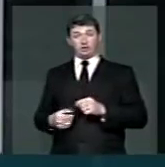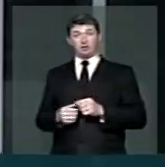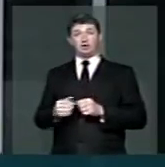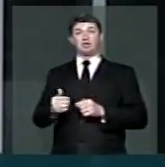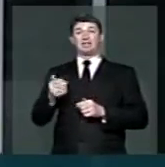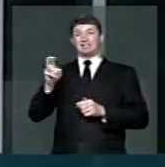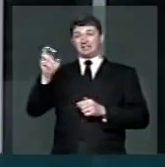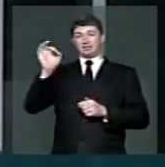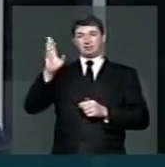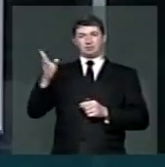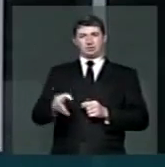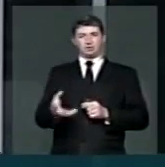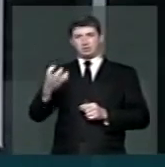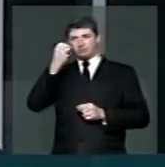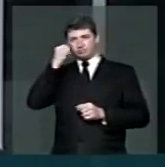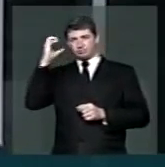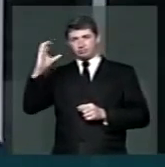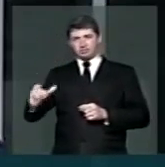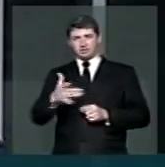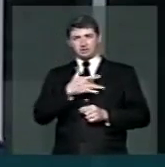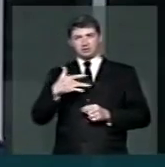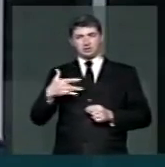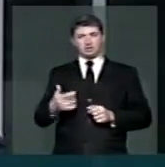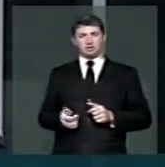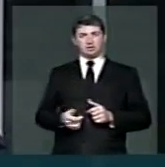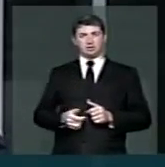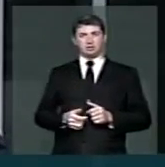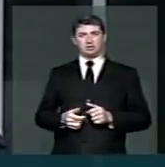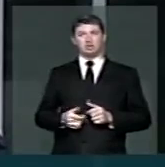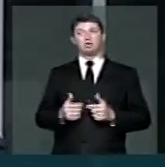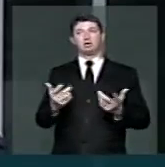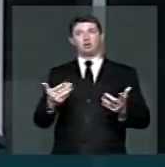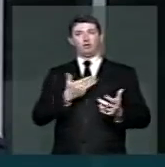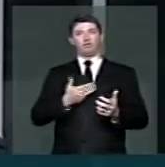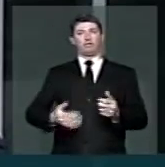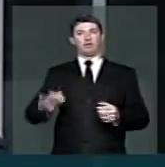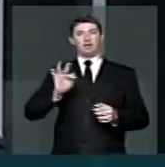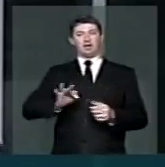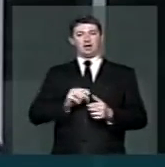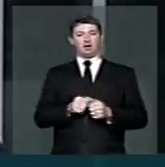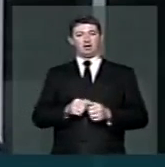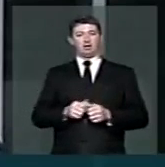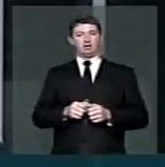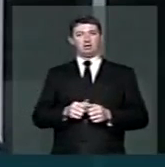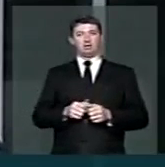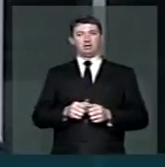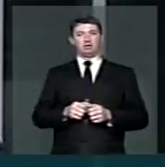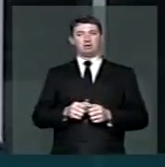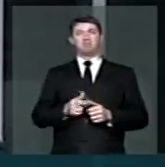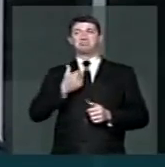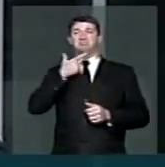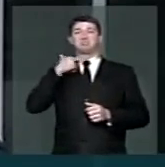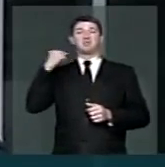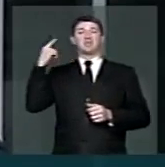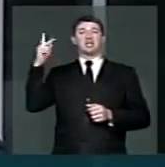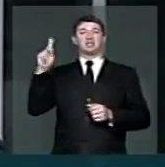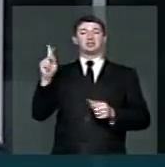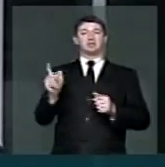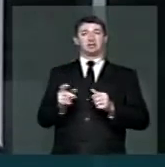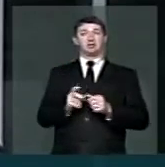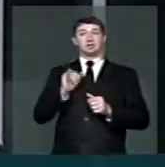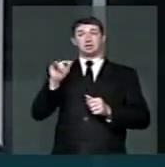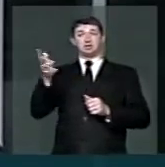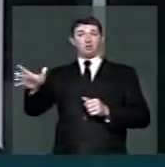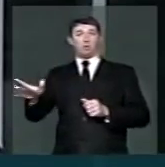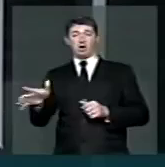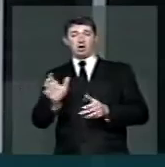investam no mínimo 15% do que arrecada na saúde pública do nosso país, e que o governo federal invista quanto quer, da maneira que quer.